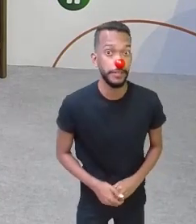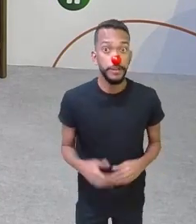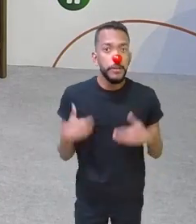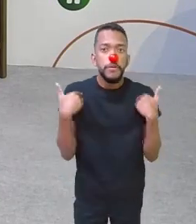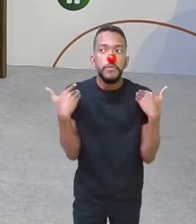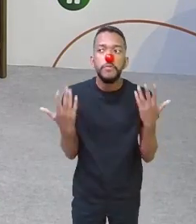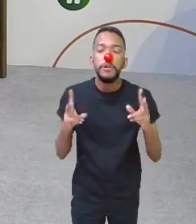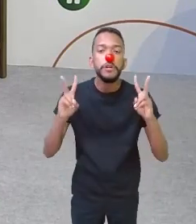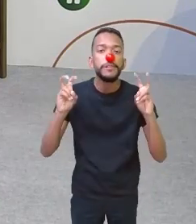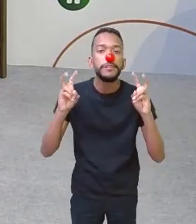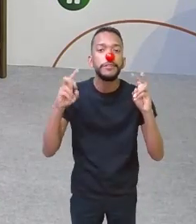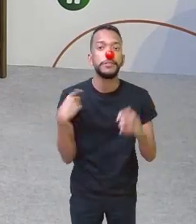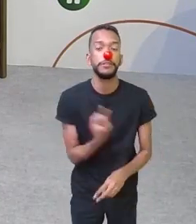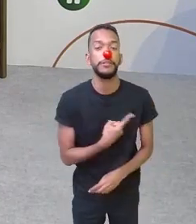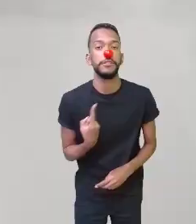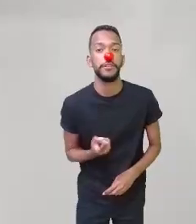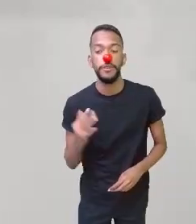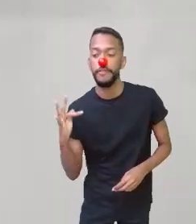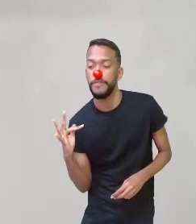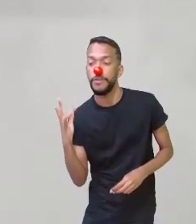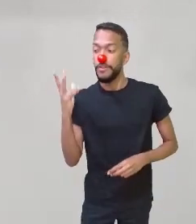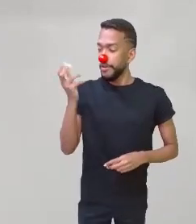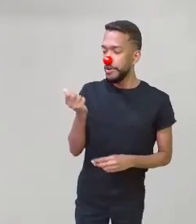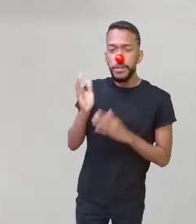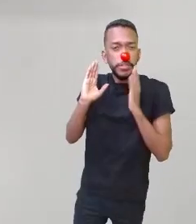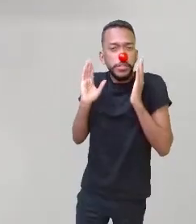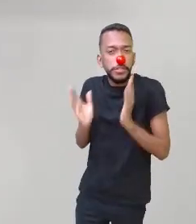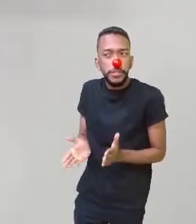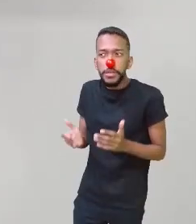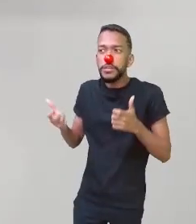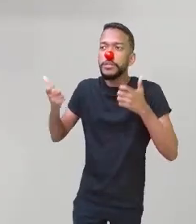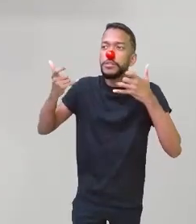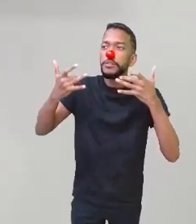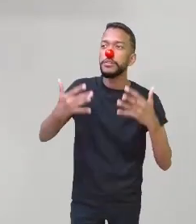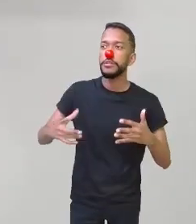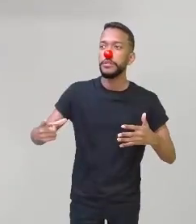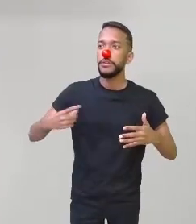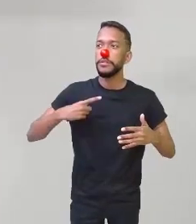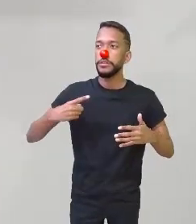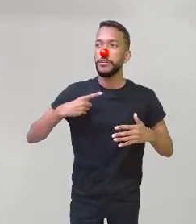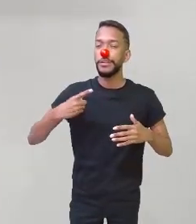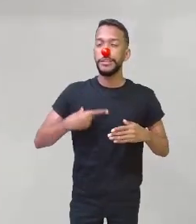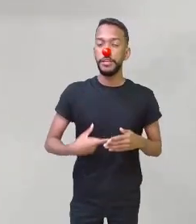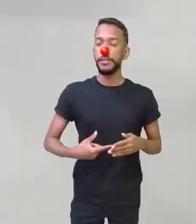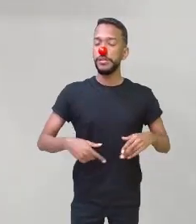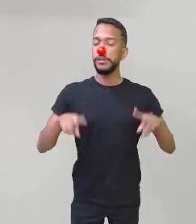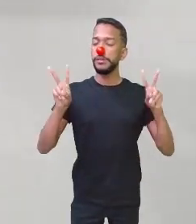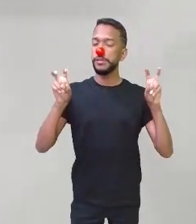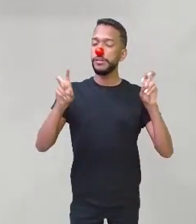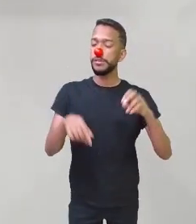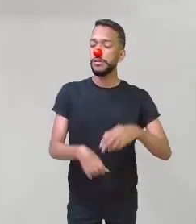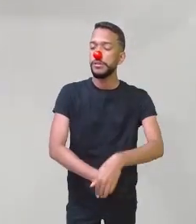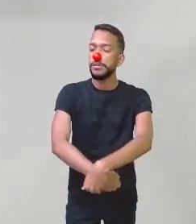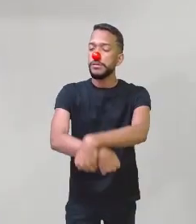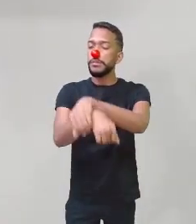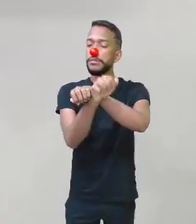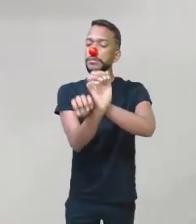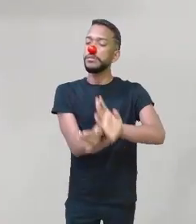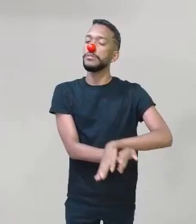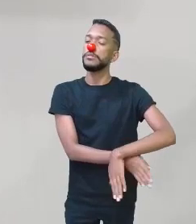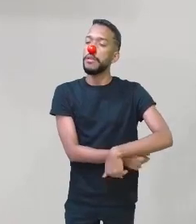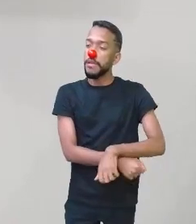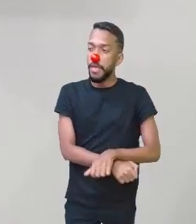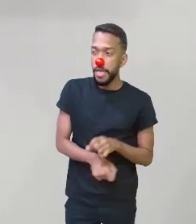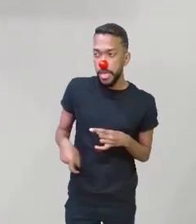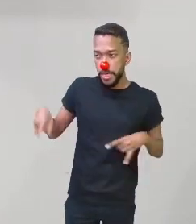lenda do nosso folclore fala de uma bela sereia que atrai os homens